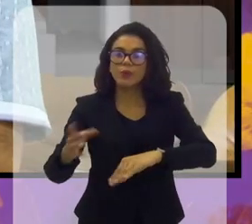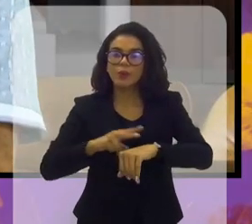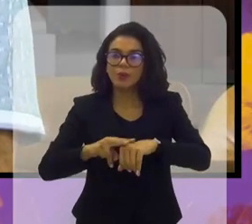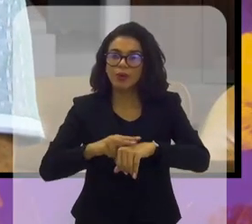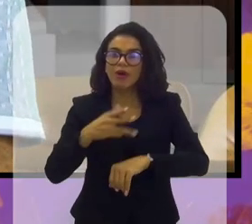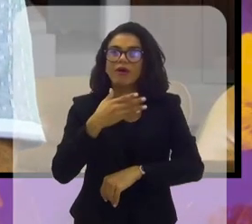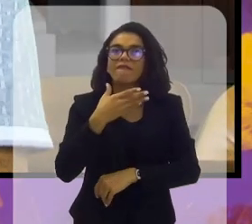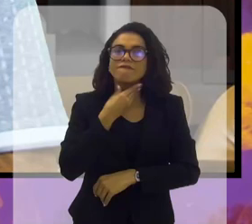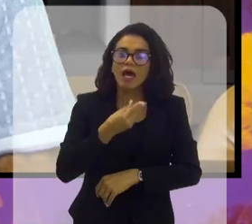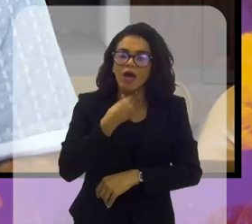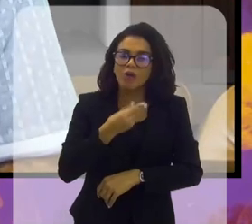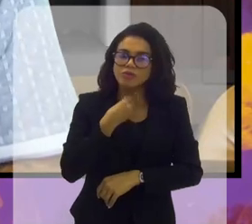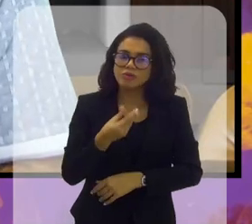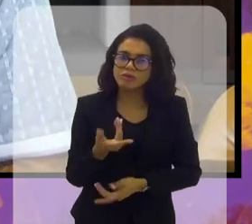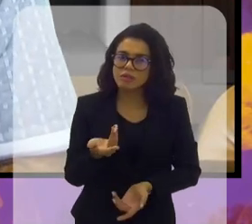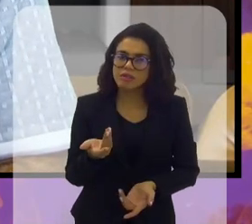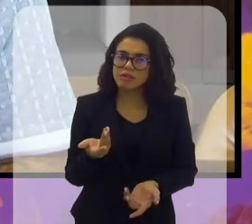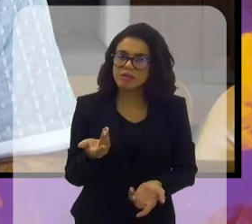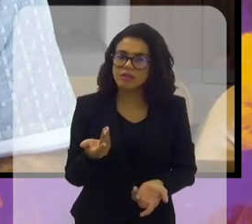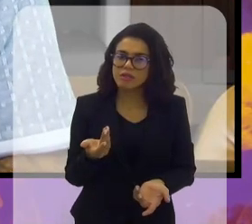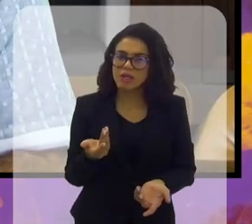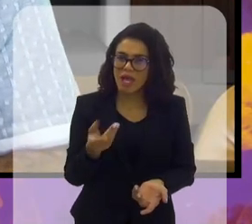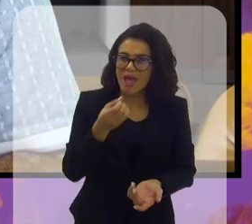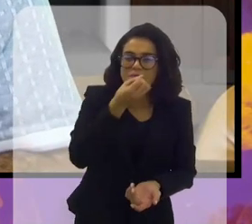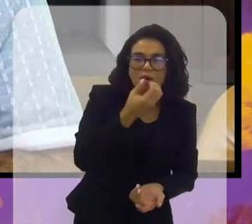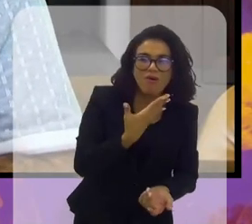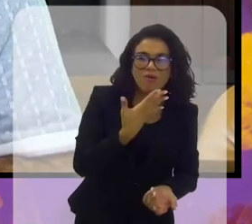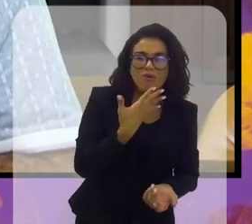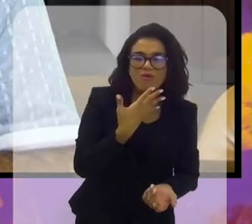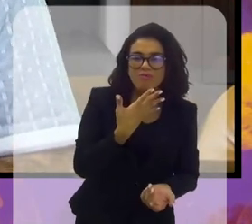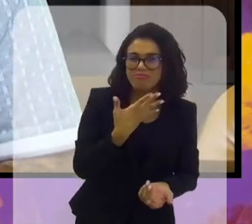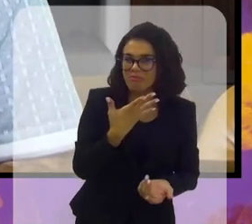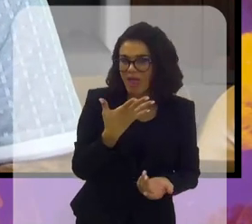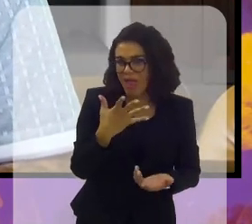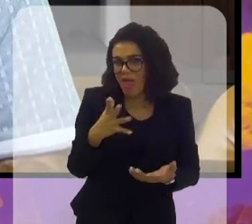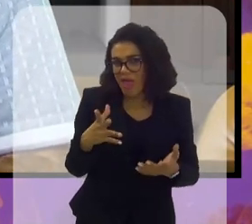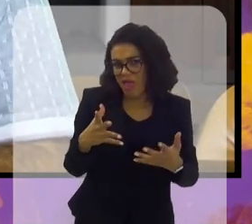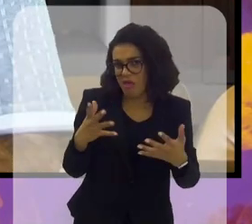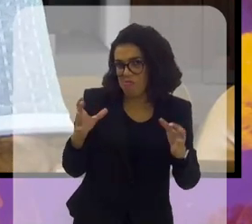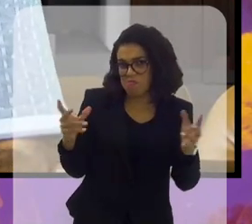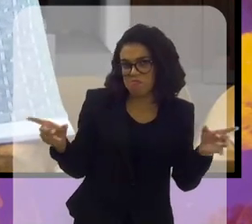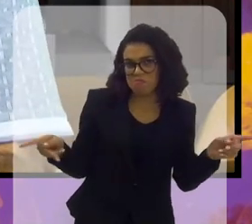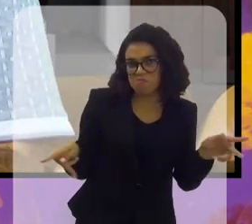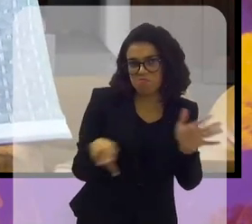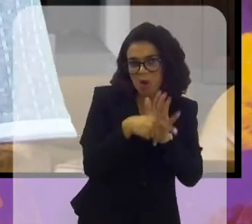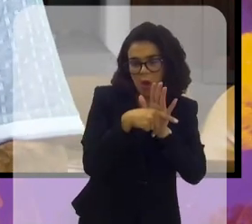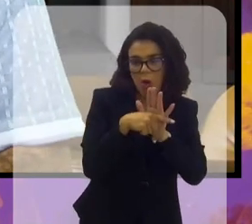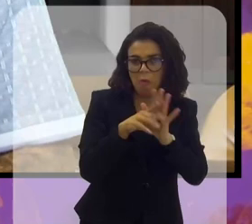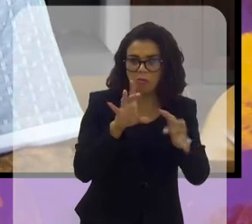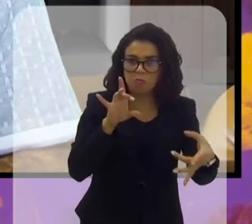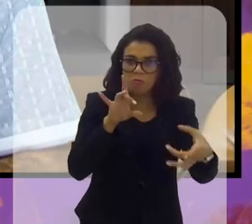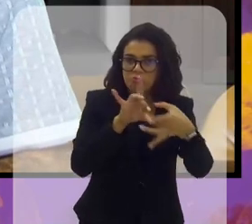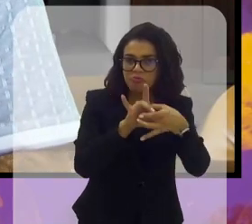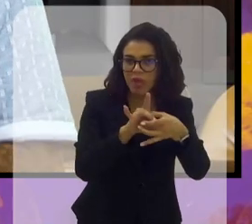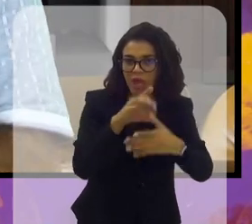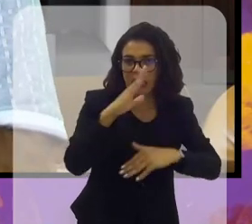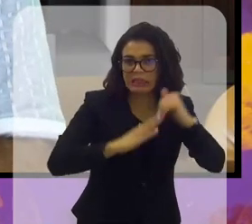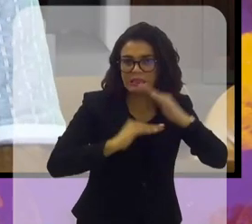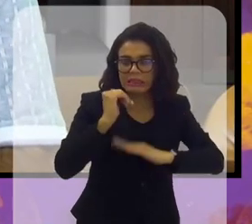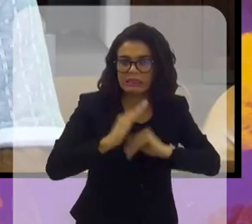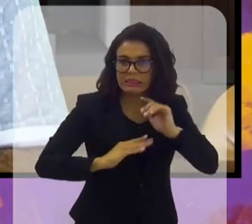tendo 90% de grama natural. Isso é bom? Faz parte realmente da